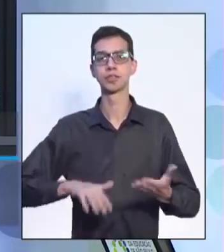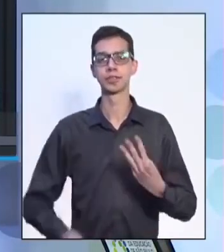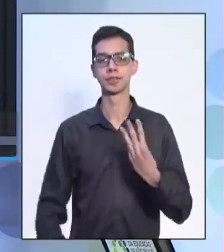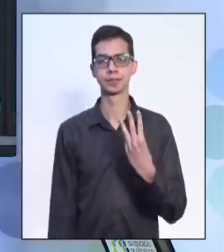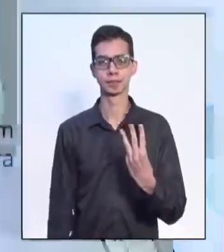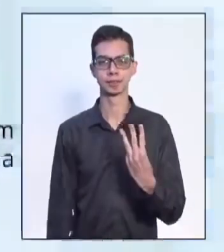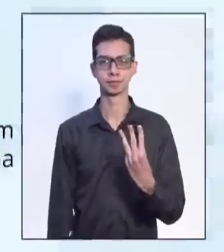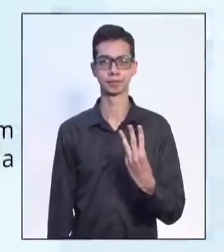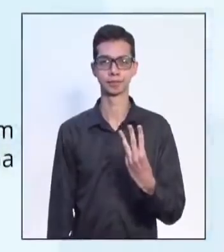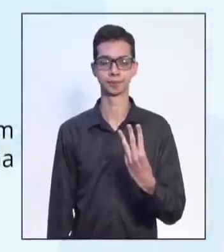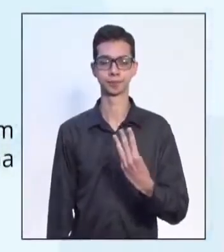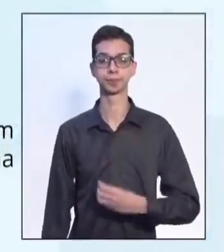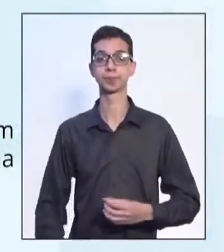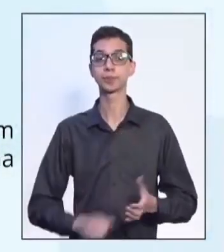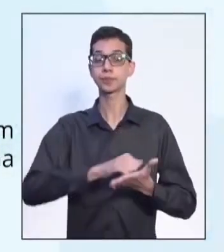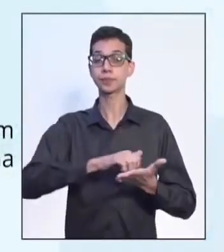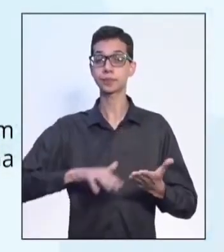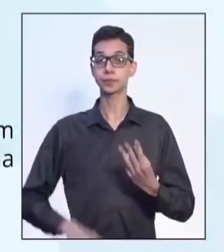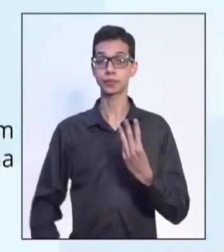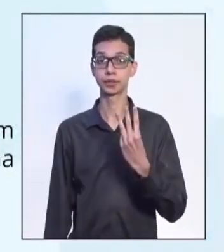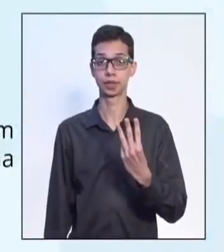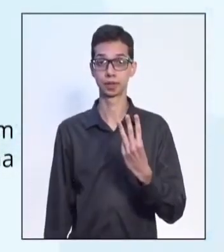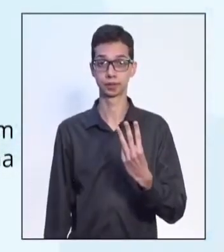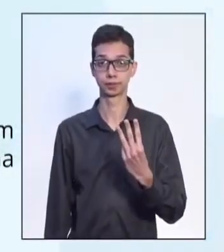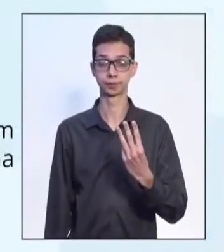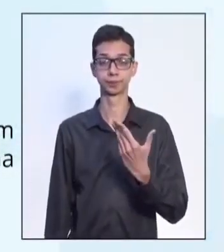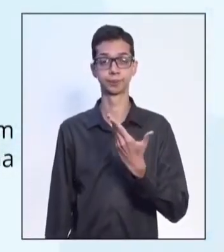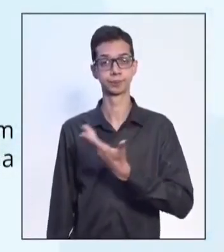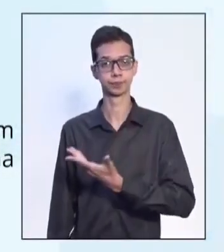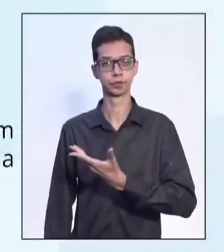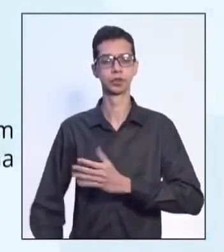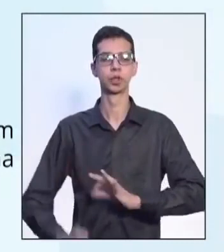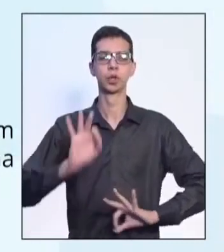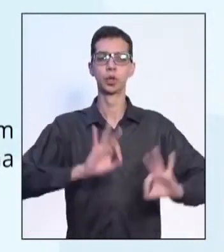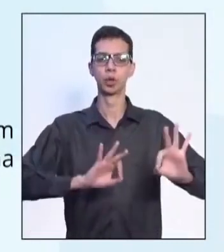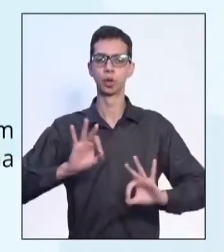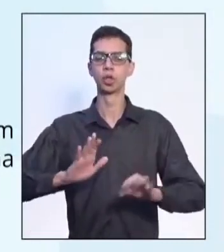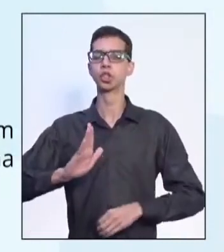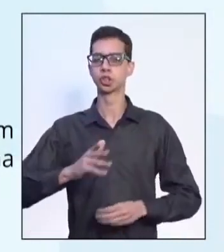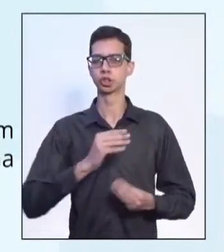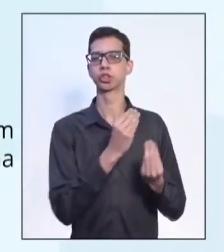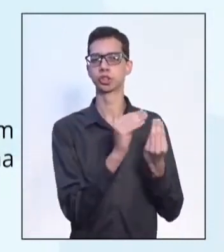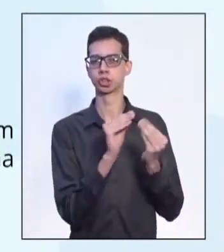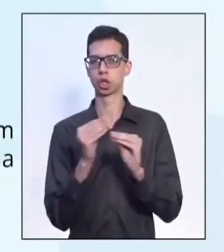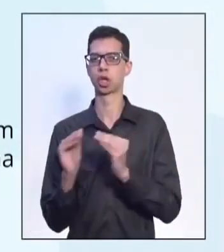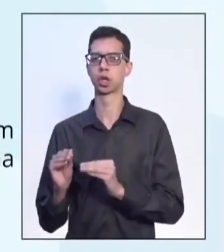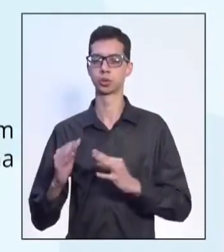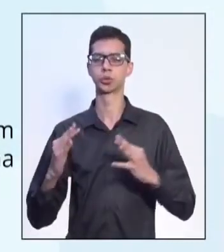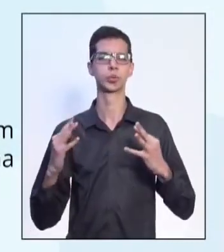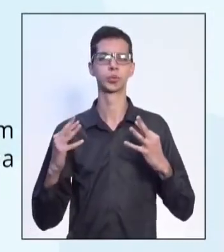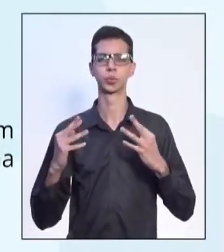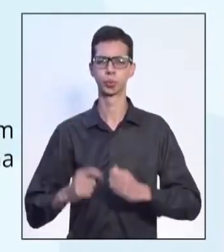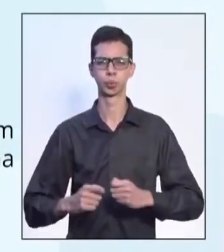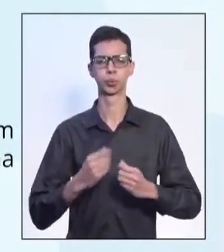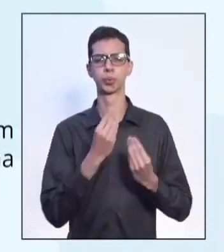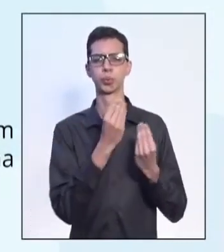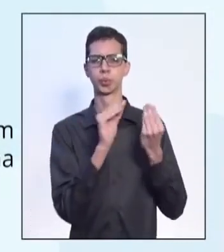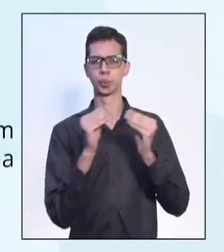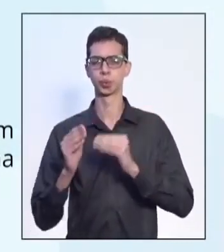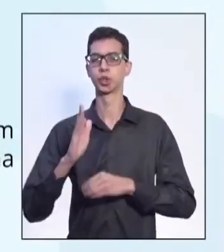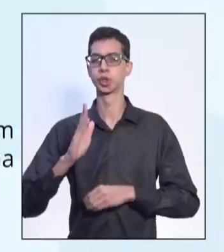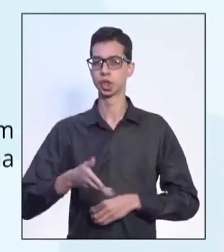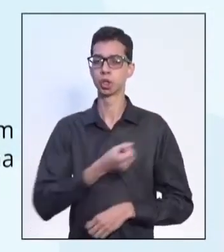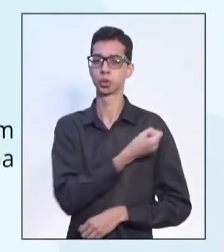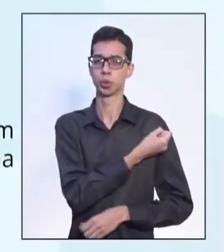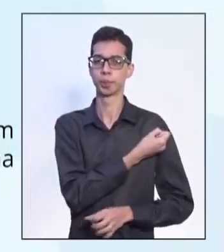3. Na atividade 3, pessoal, eu já coloquei para vocês todas as expressões que